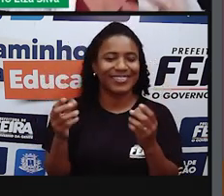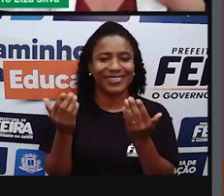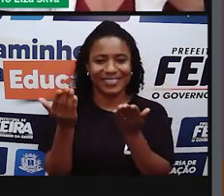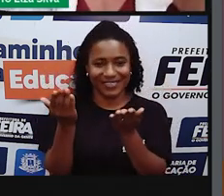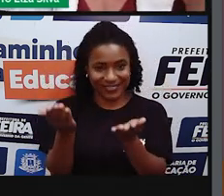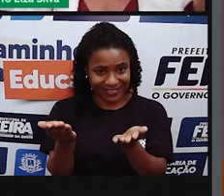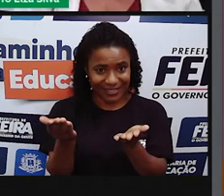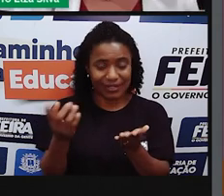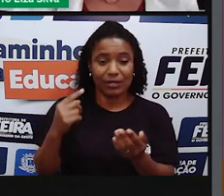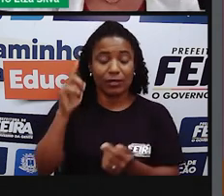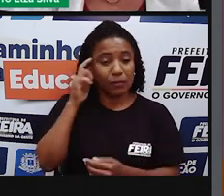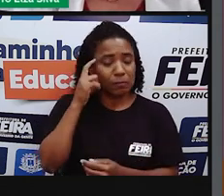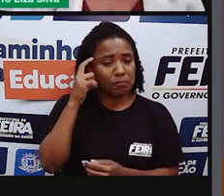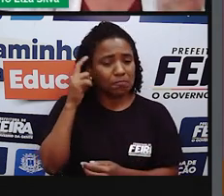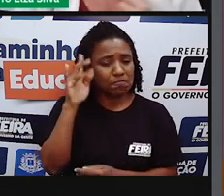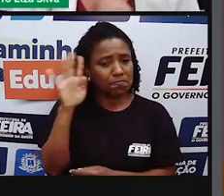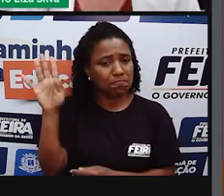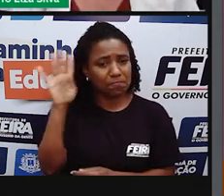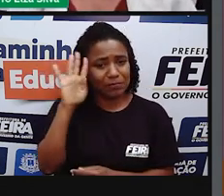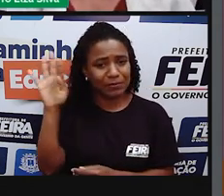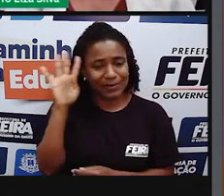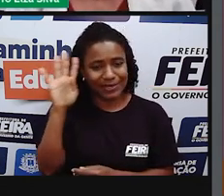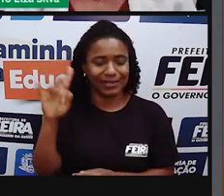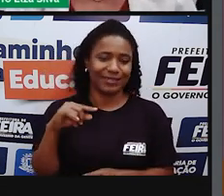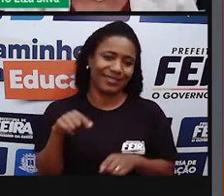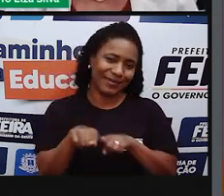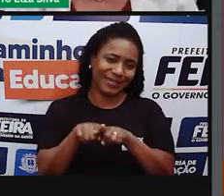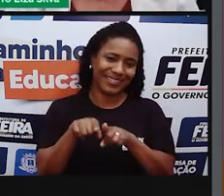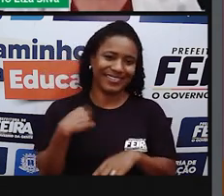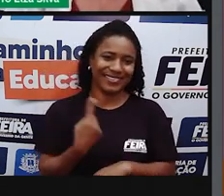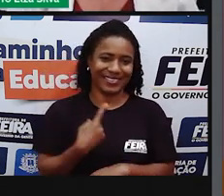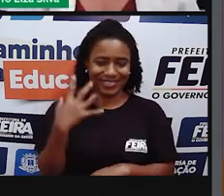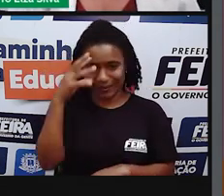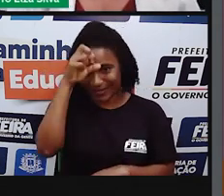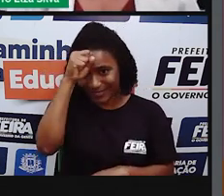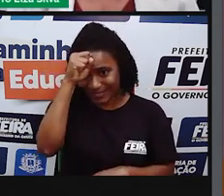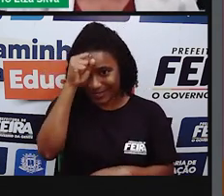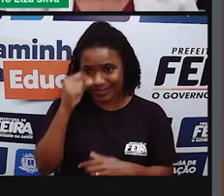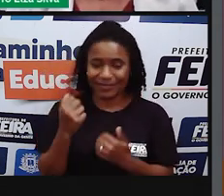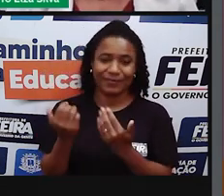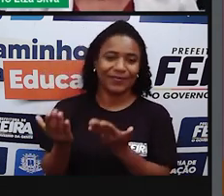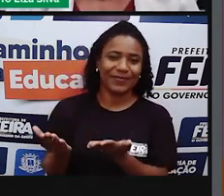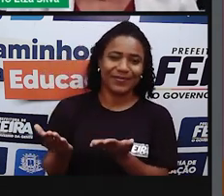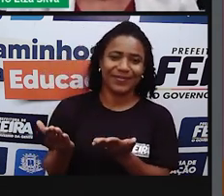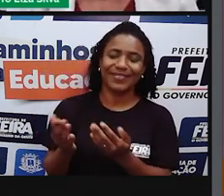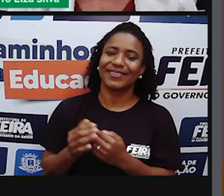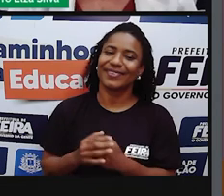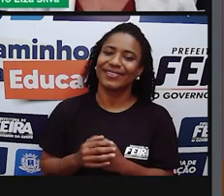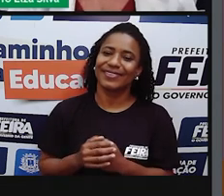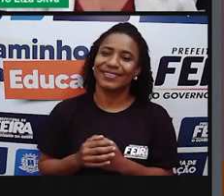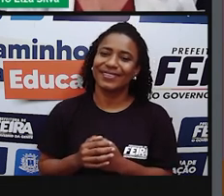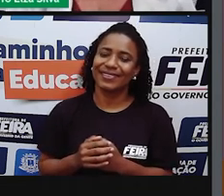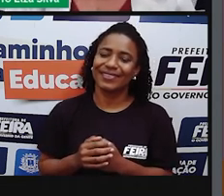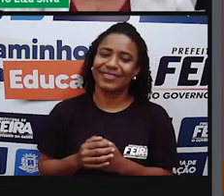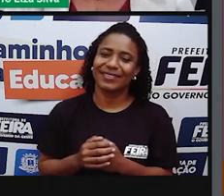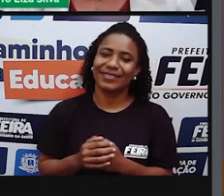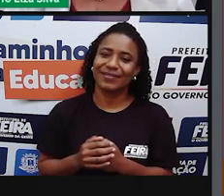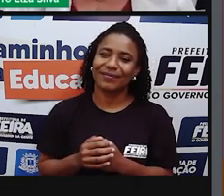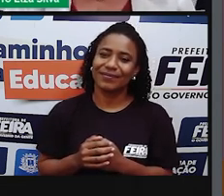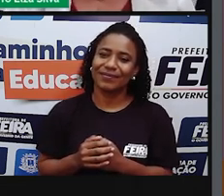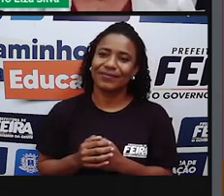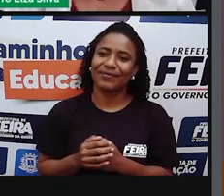possa refletir um pouco e aprender com ele. The road to success is paved with